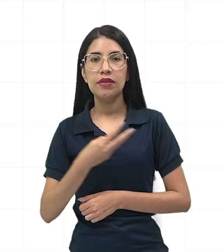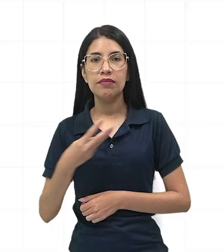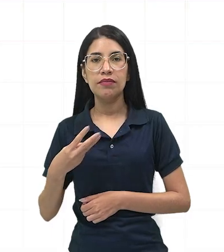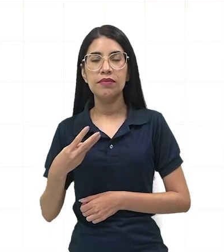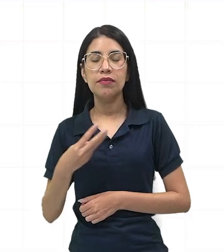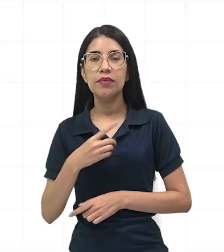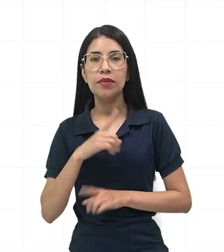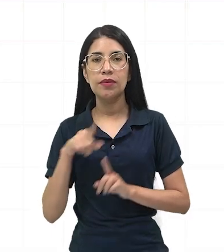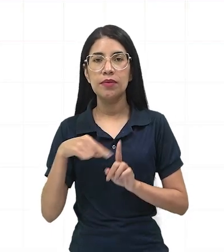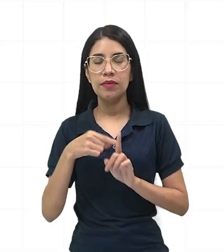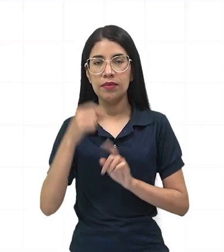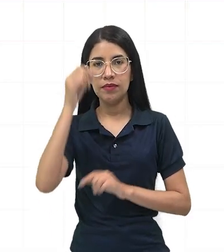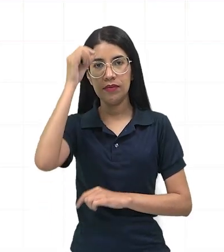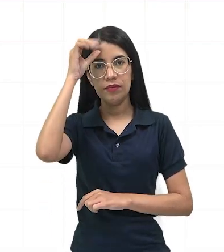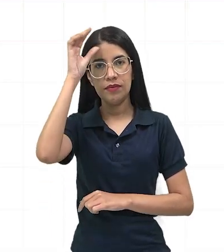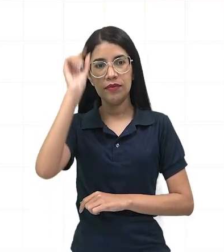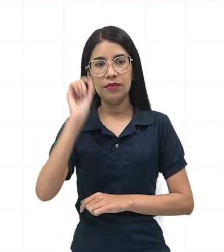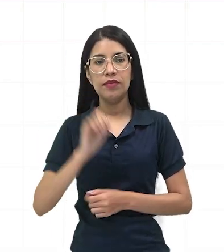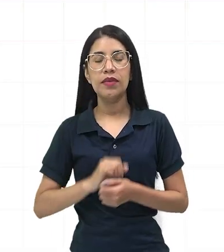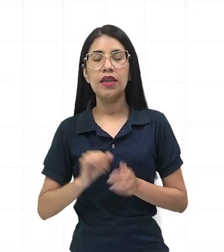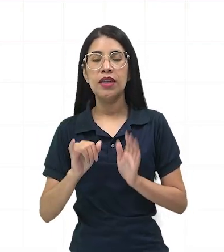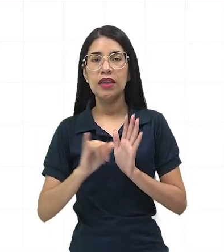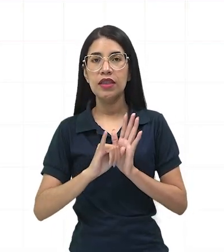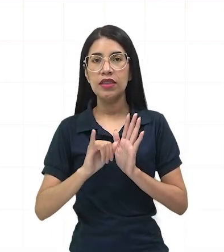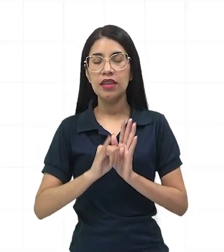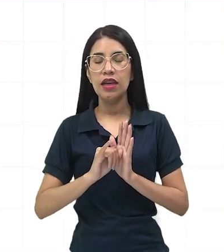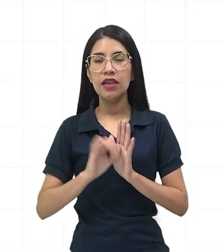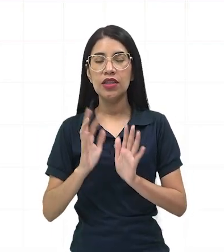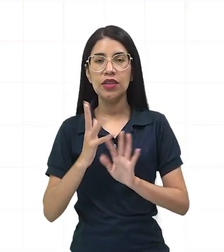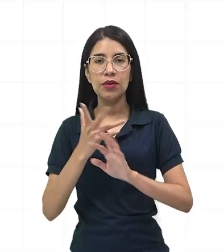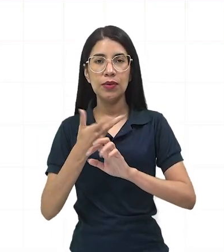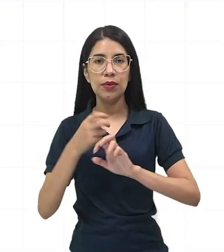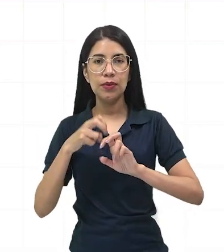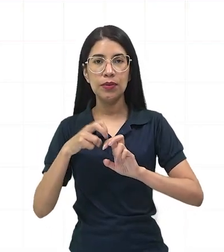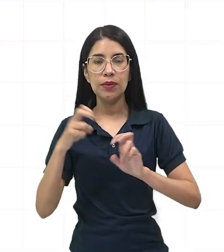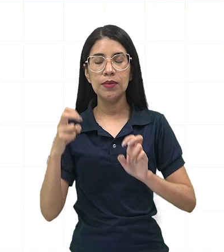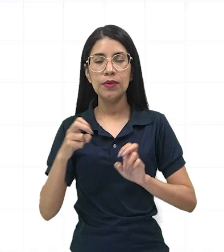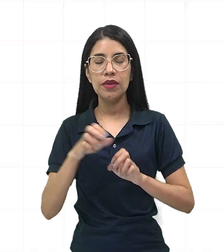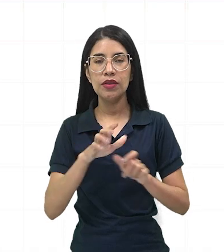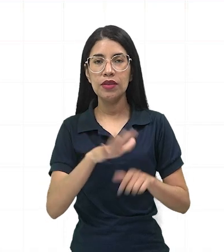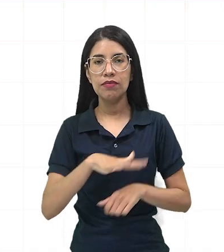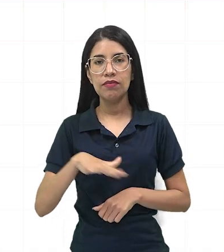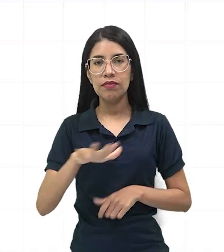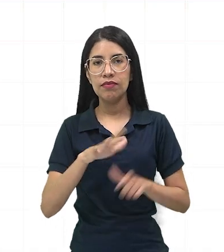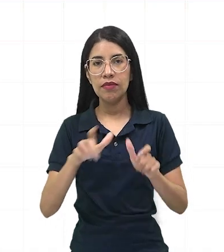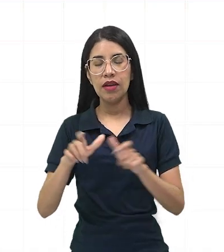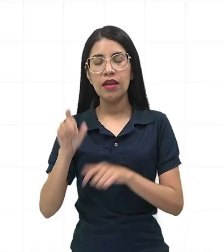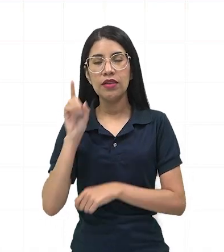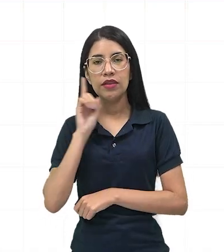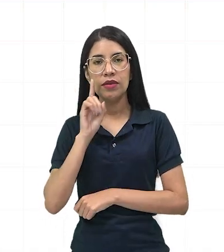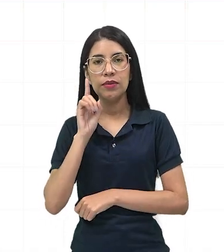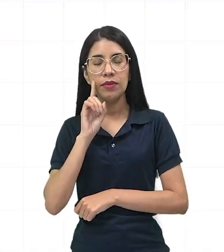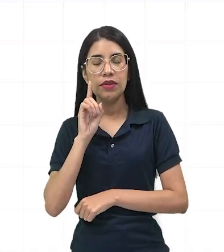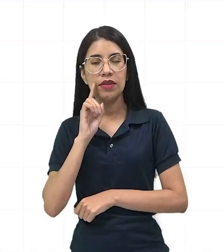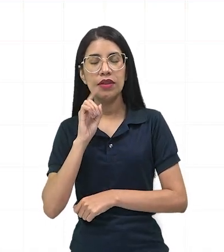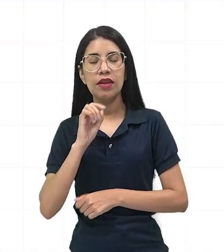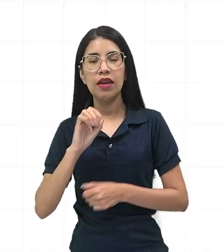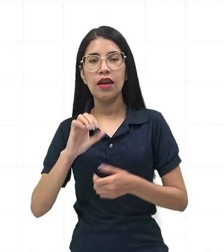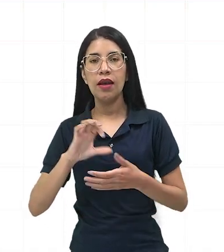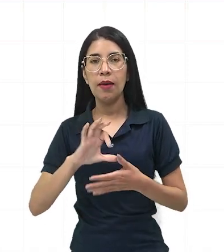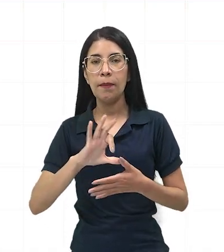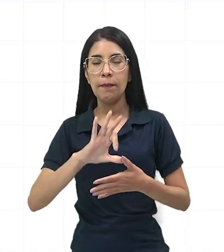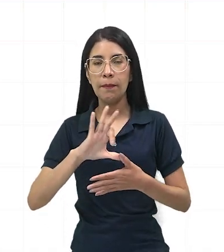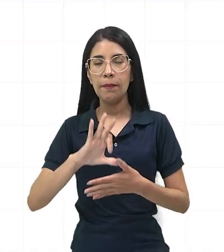33, com o objeto de conhecimento, identidades e interculturalidades regionais, Estados Unidos da América, América Espanhola